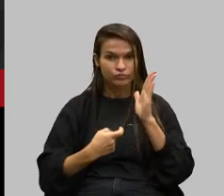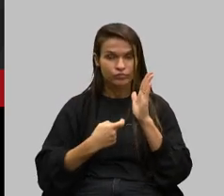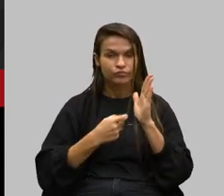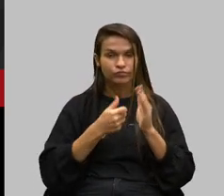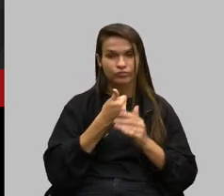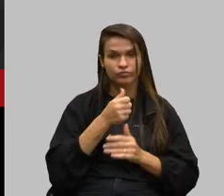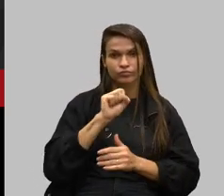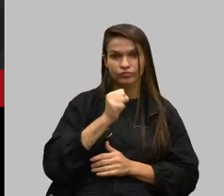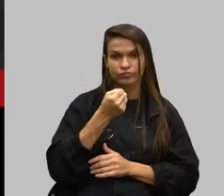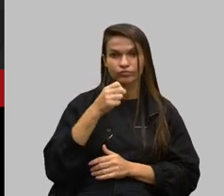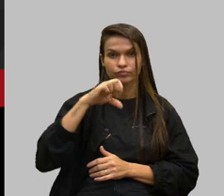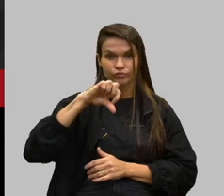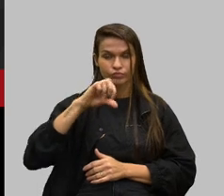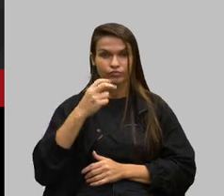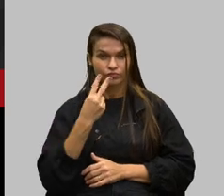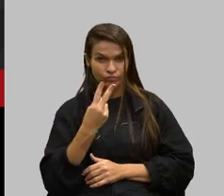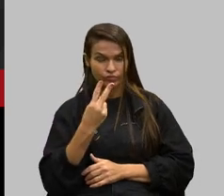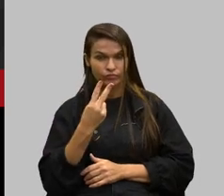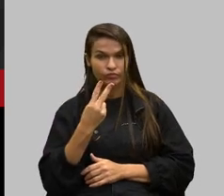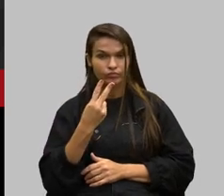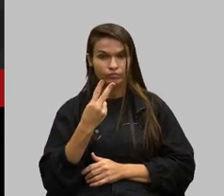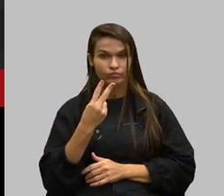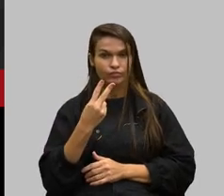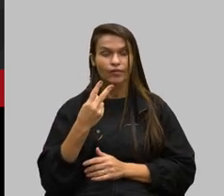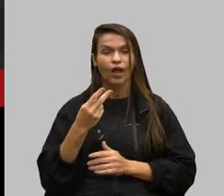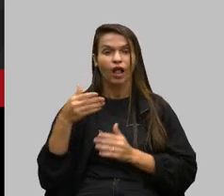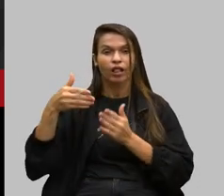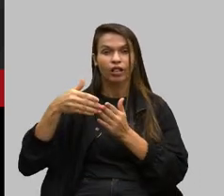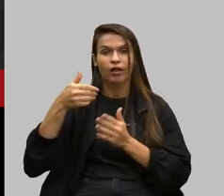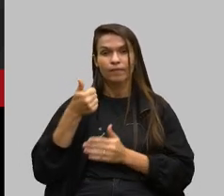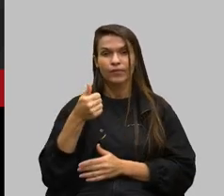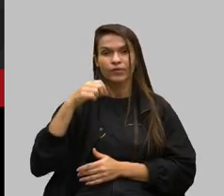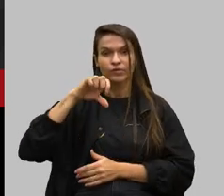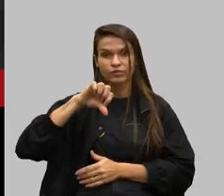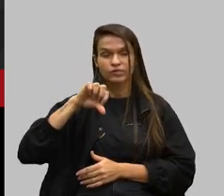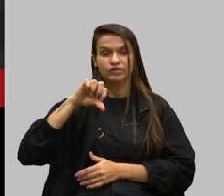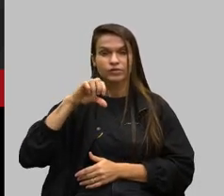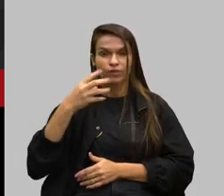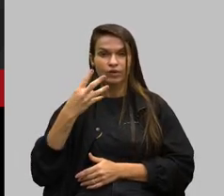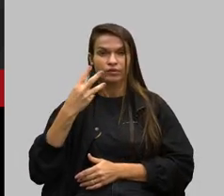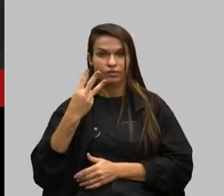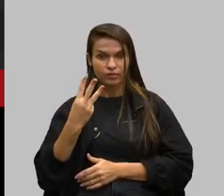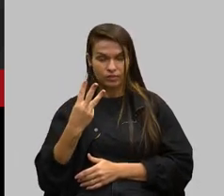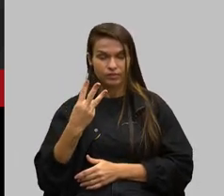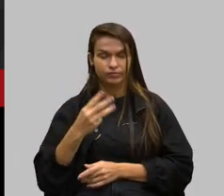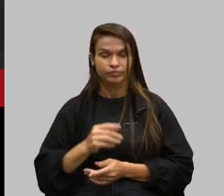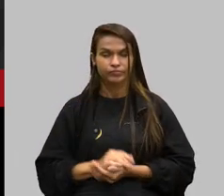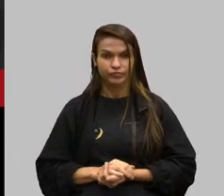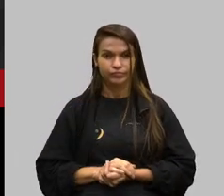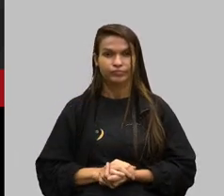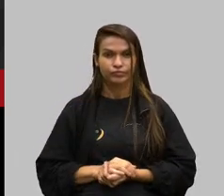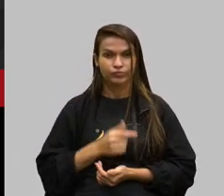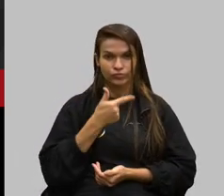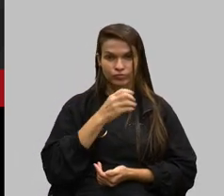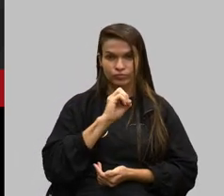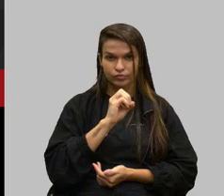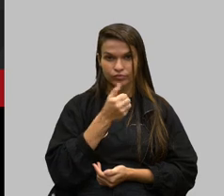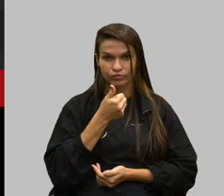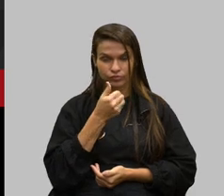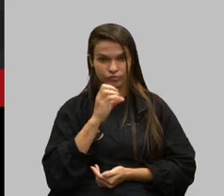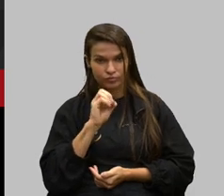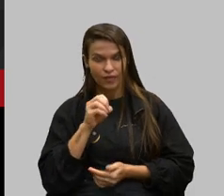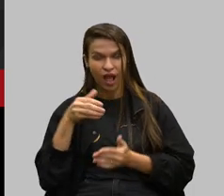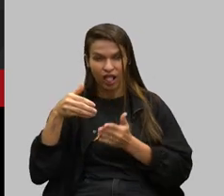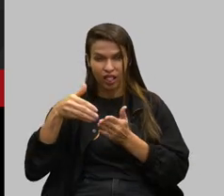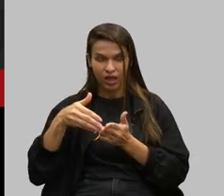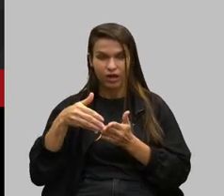18 9 a 1943 e 2010 até